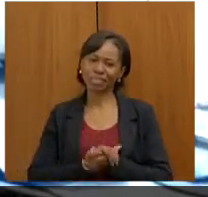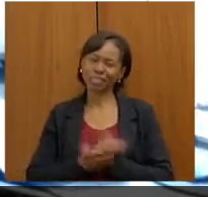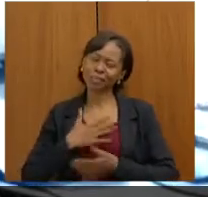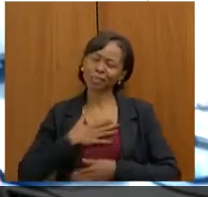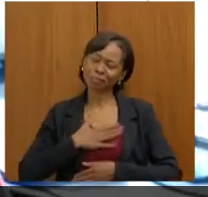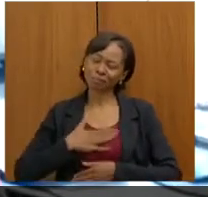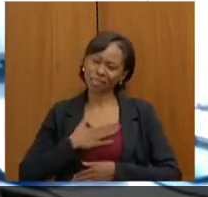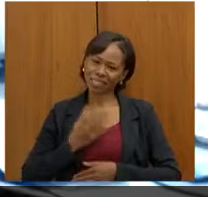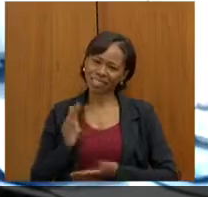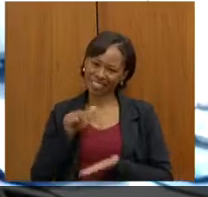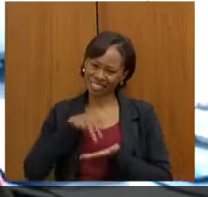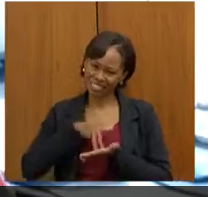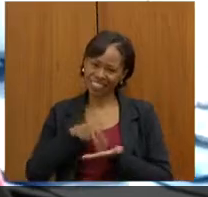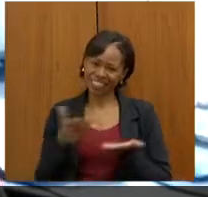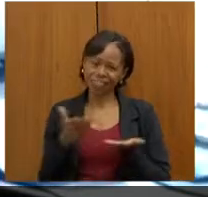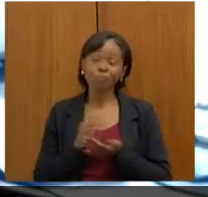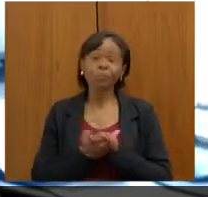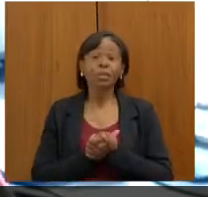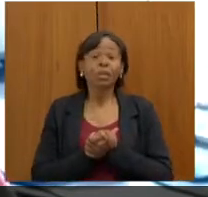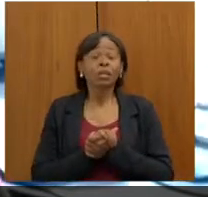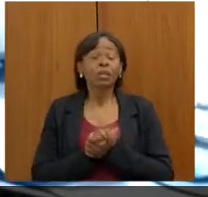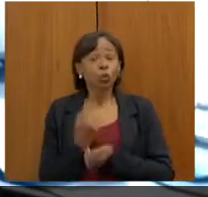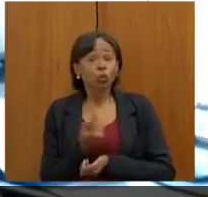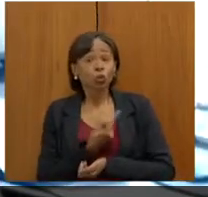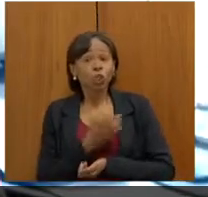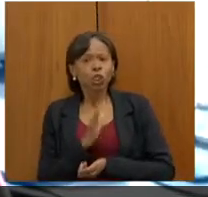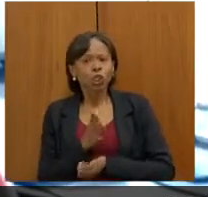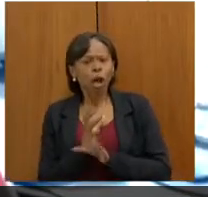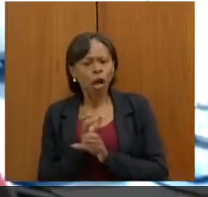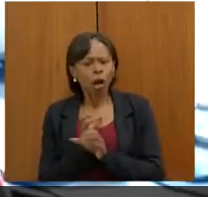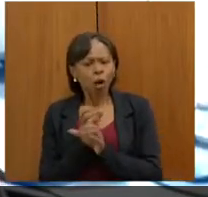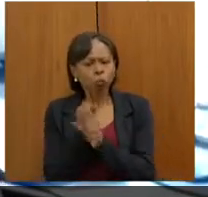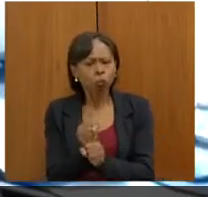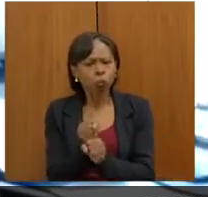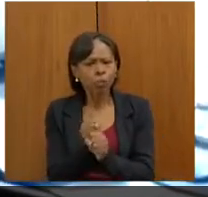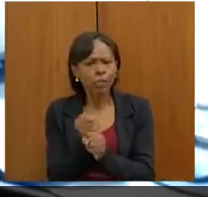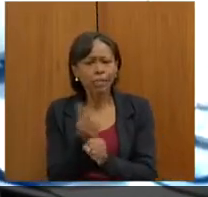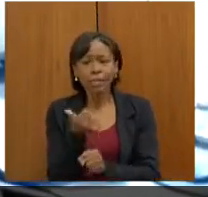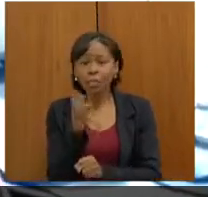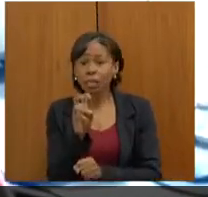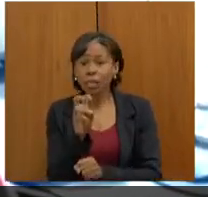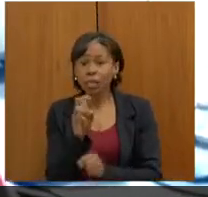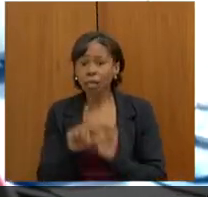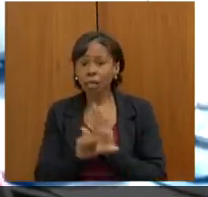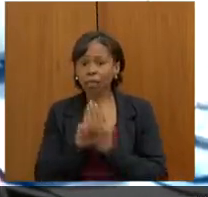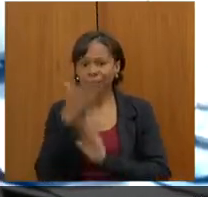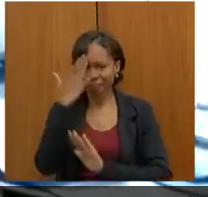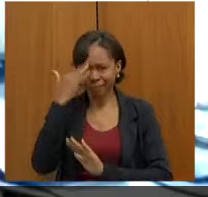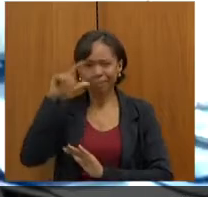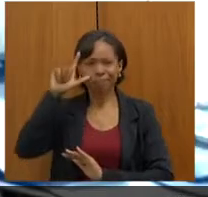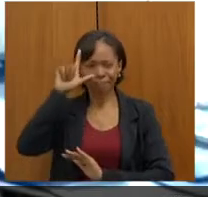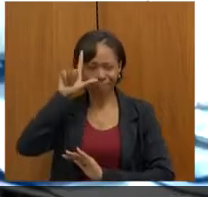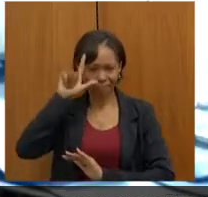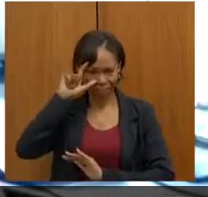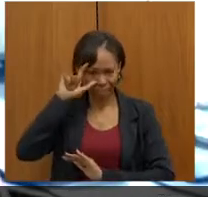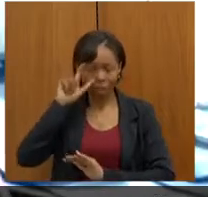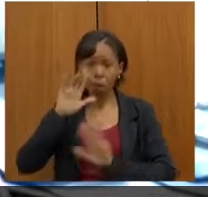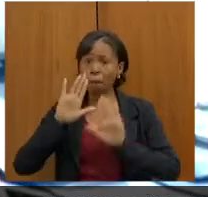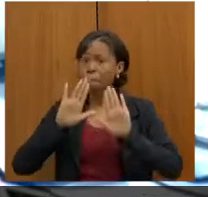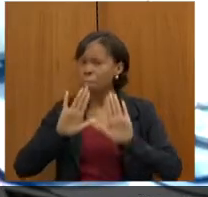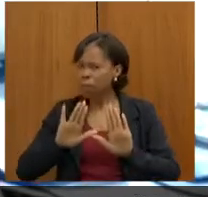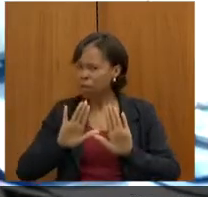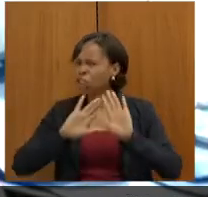eu quero assim apesar da gente está comemorando 15 anos de Lei Maria da Penha nós estamos a